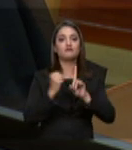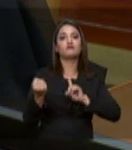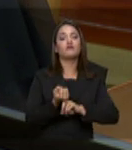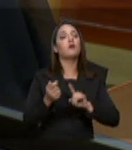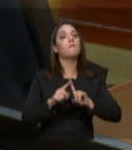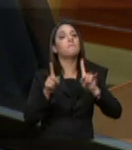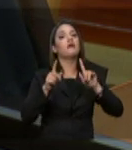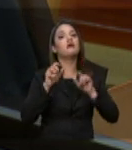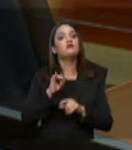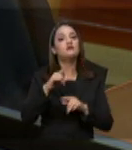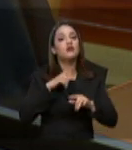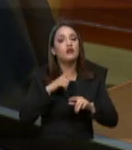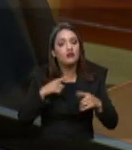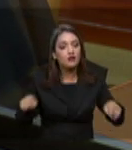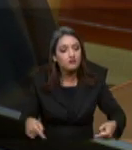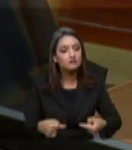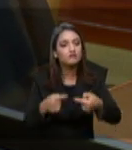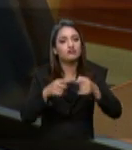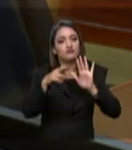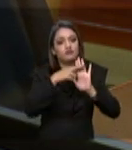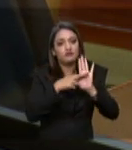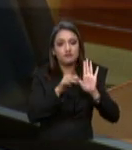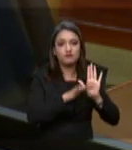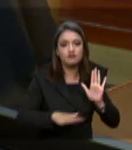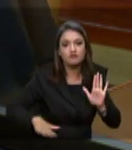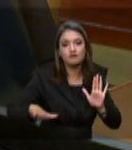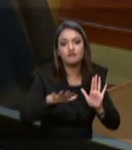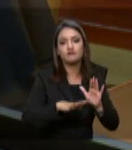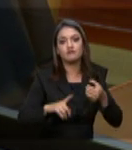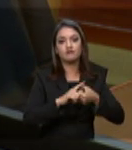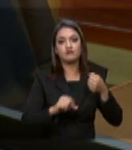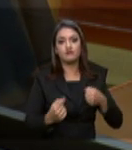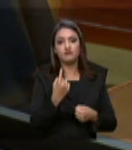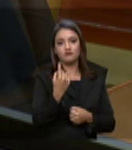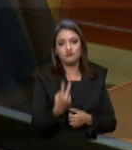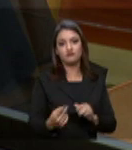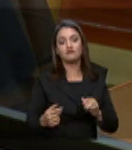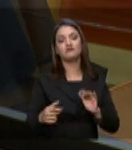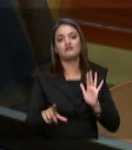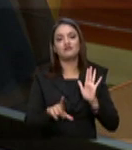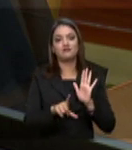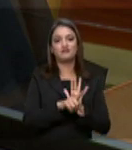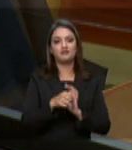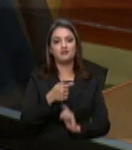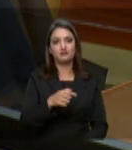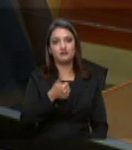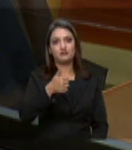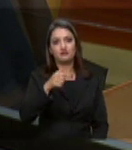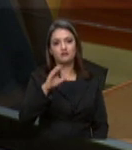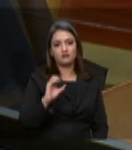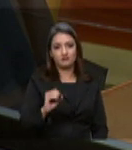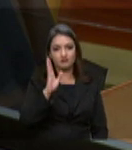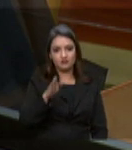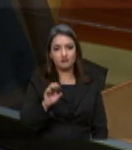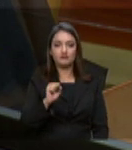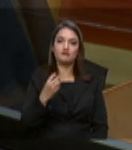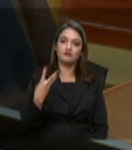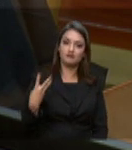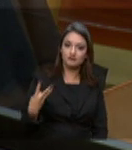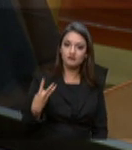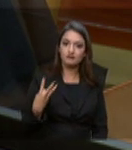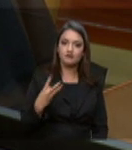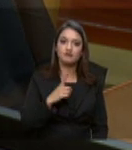fatos se amoldem as disposições Gerais e comum artigos 1º e 2º da lei 7170/83 que disponha